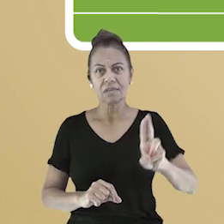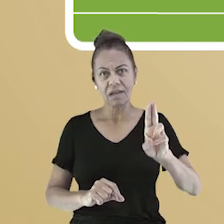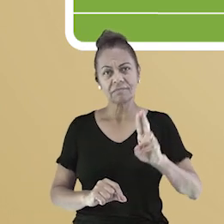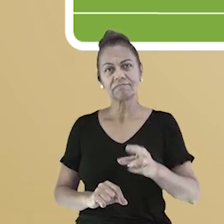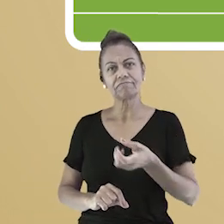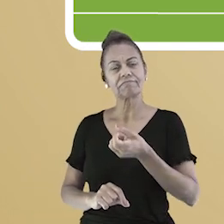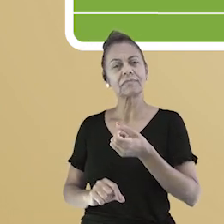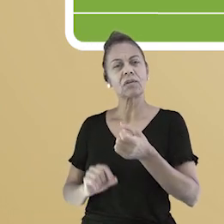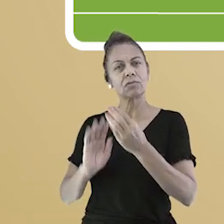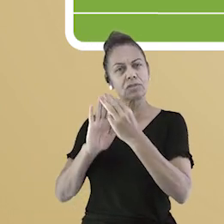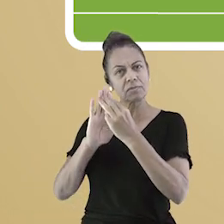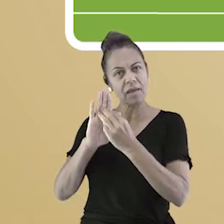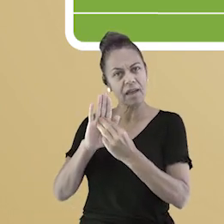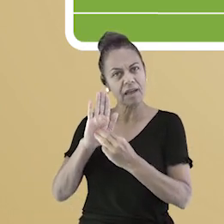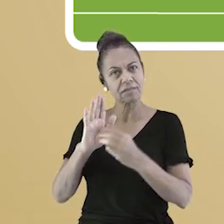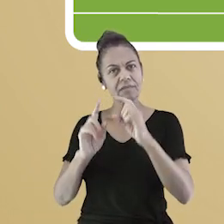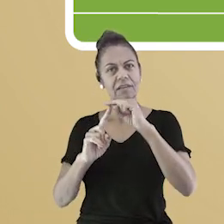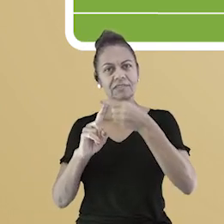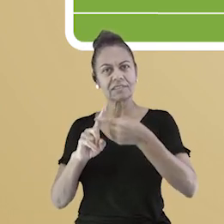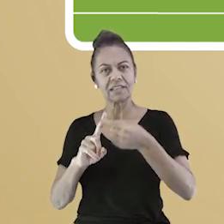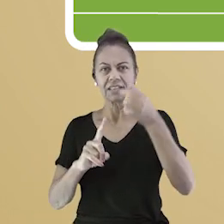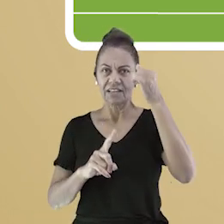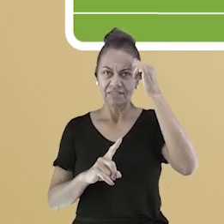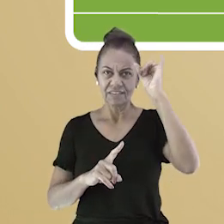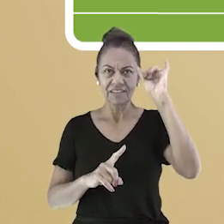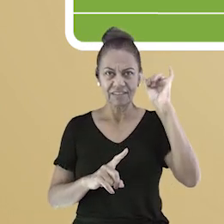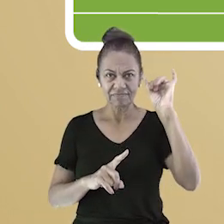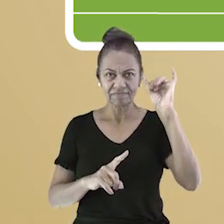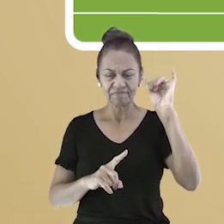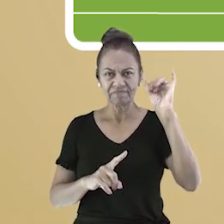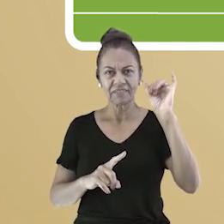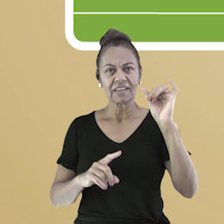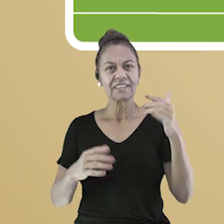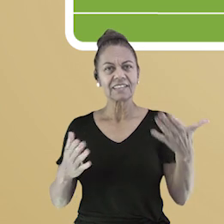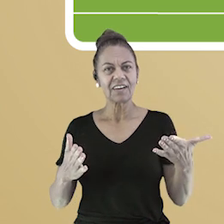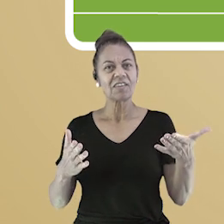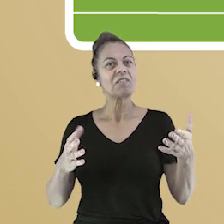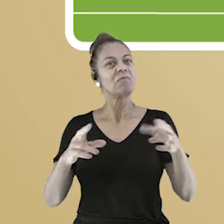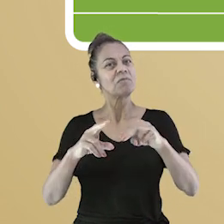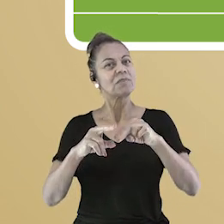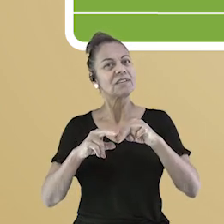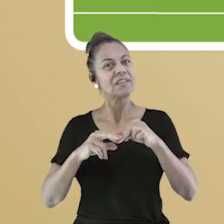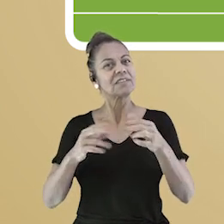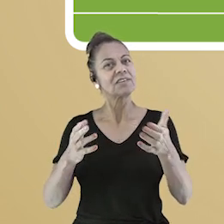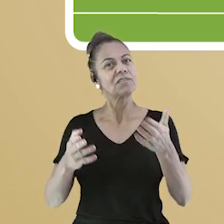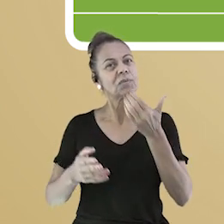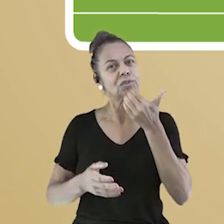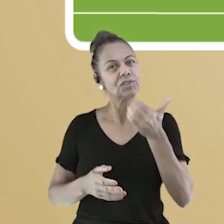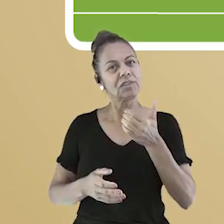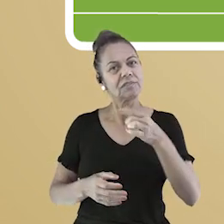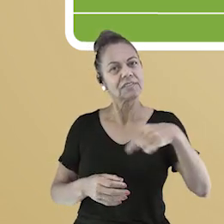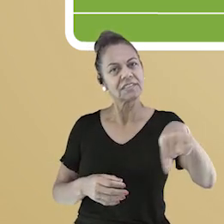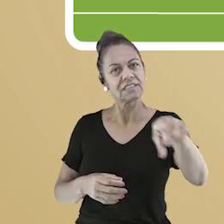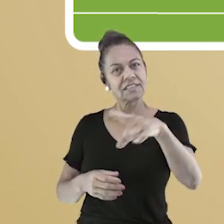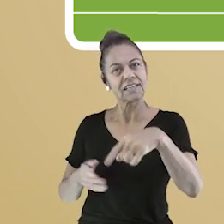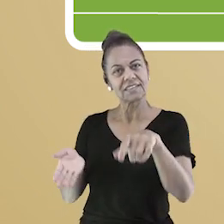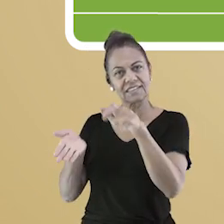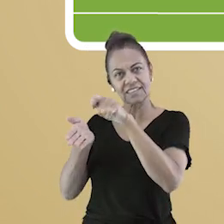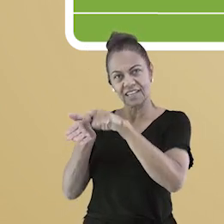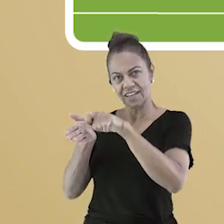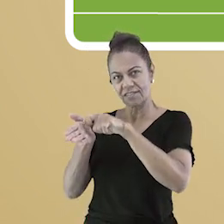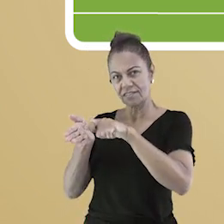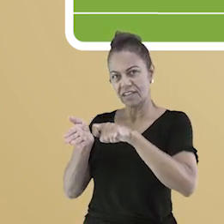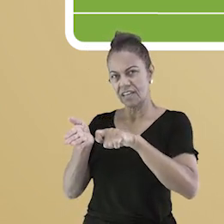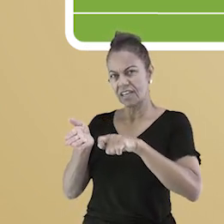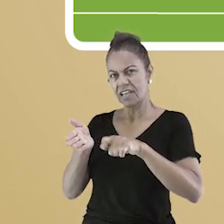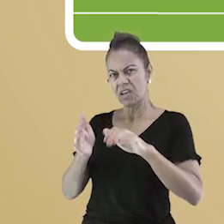E como nós vamos falar deles, eu gostaria que vocês respondessem em seus cadernos, O que são métodos contraceptivos e qual